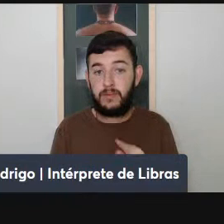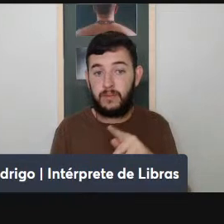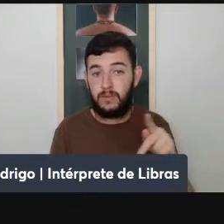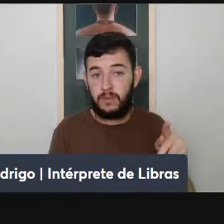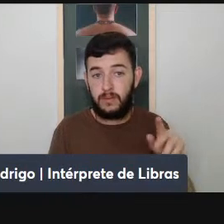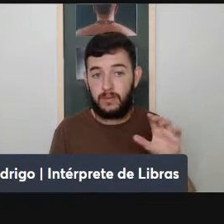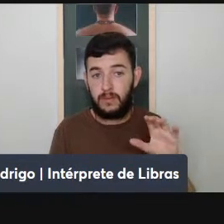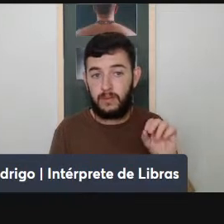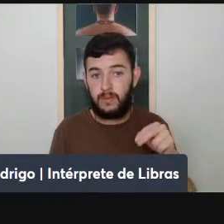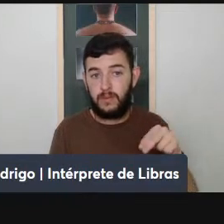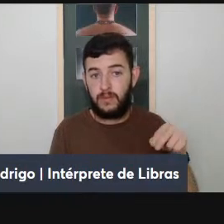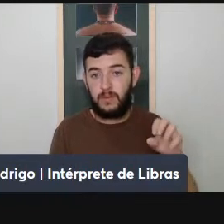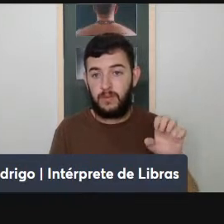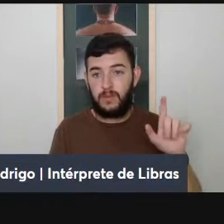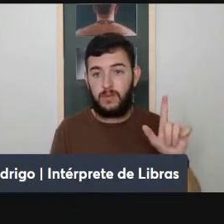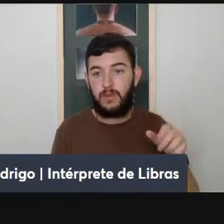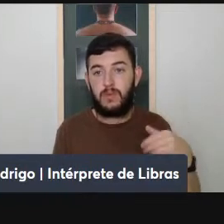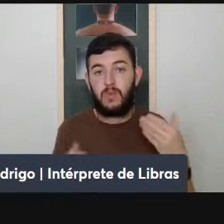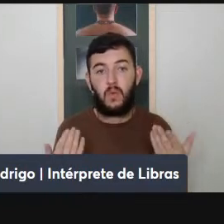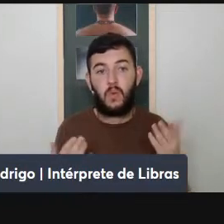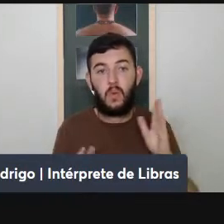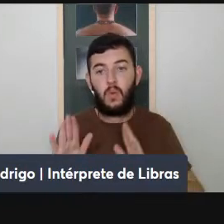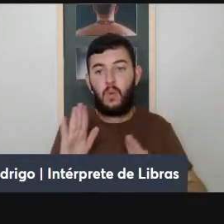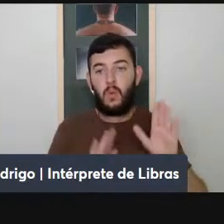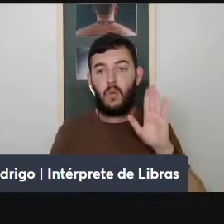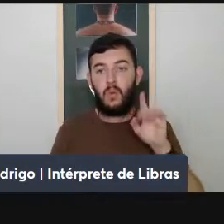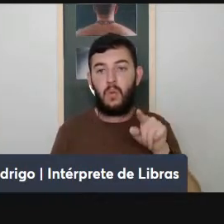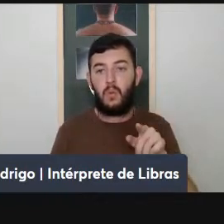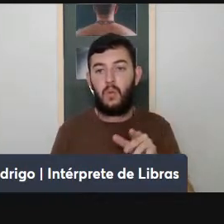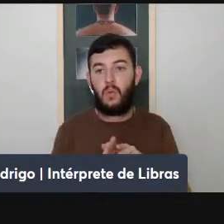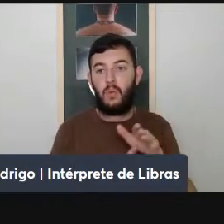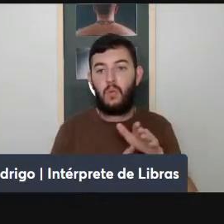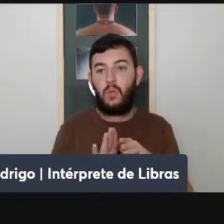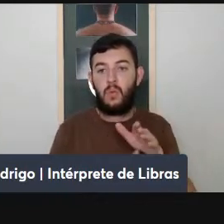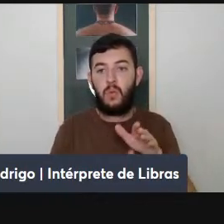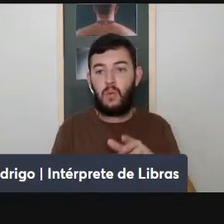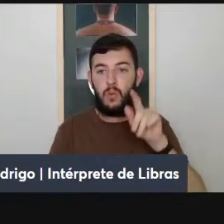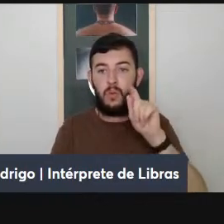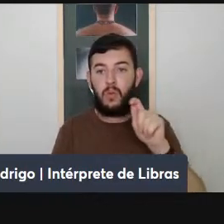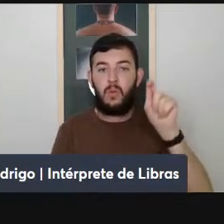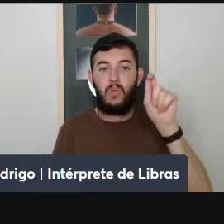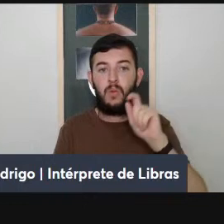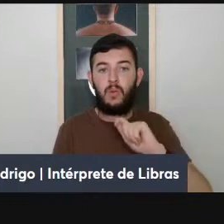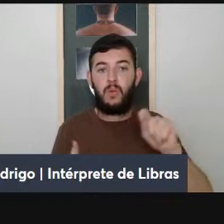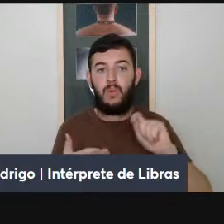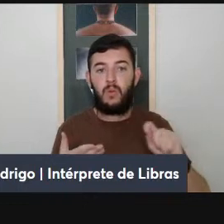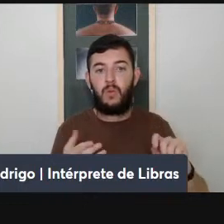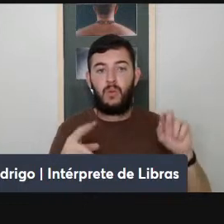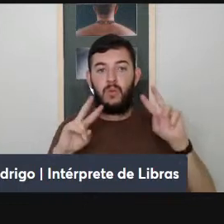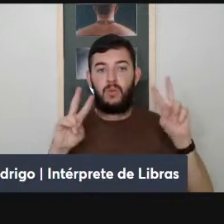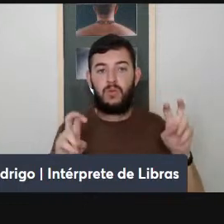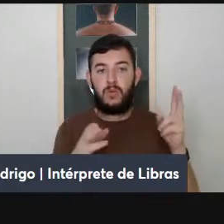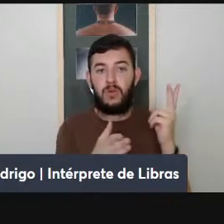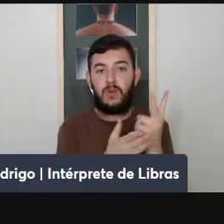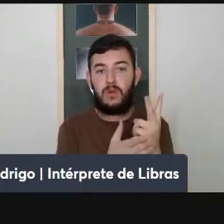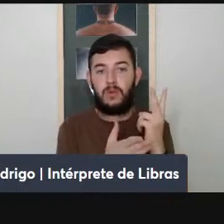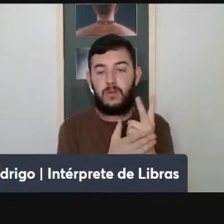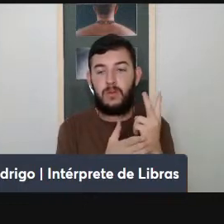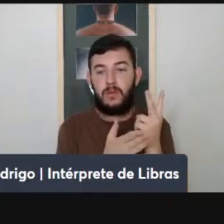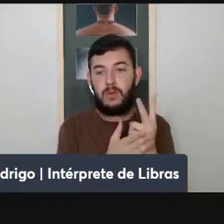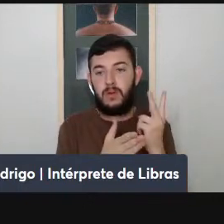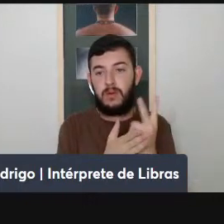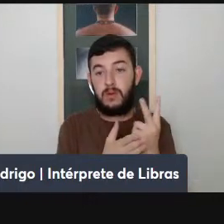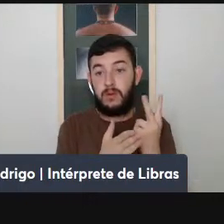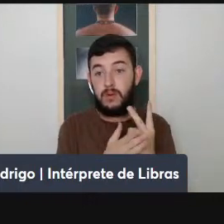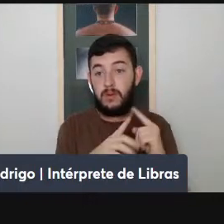Professora Connell, quais cuidados você recomendaria para um autor que escreve sobre o mesmo assunto,